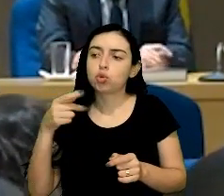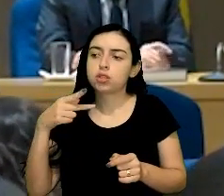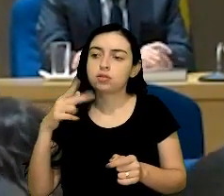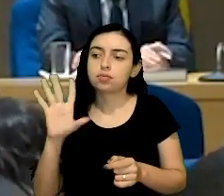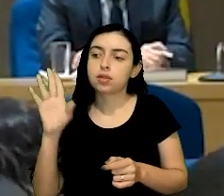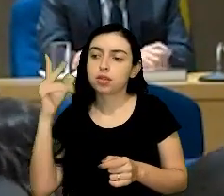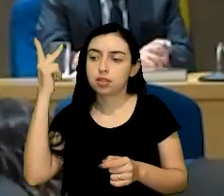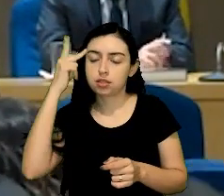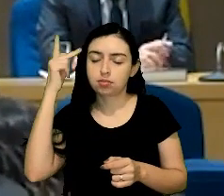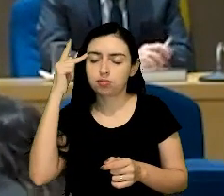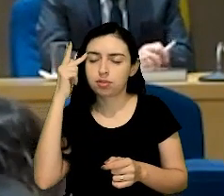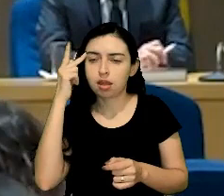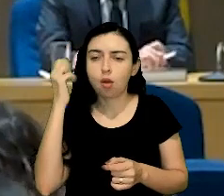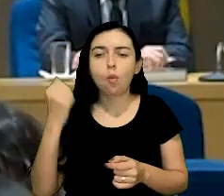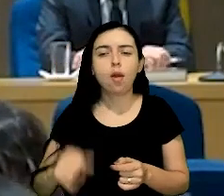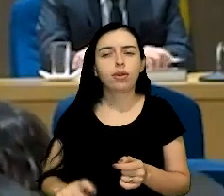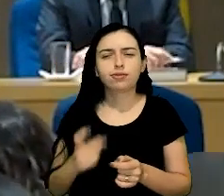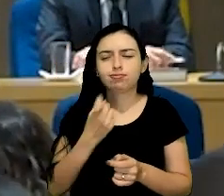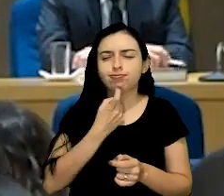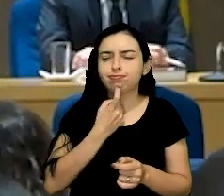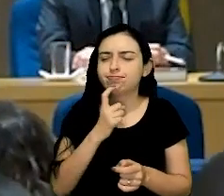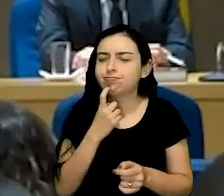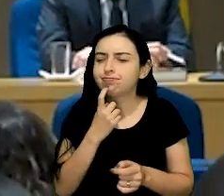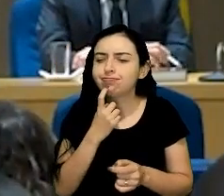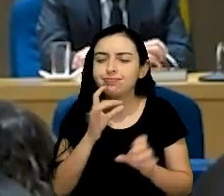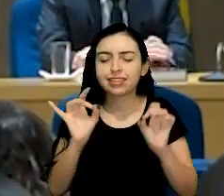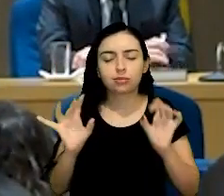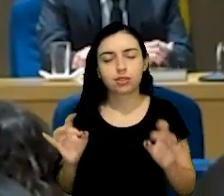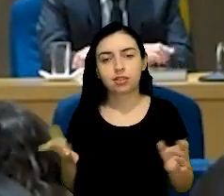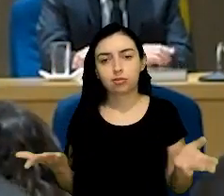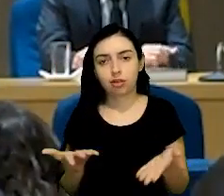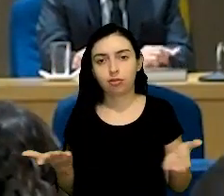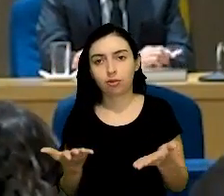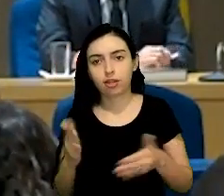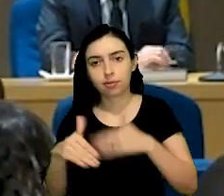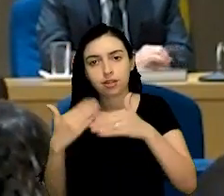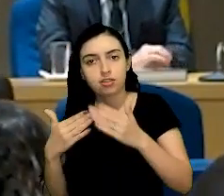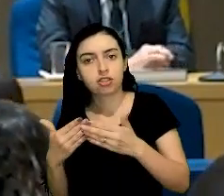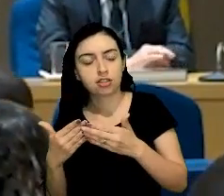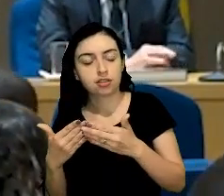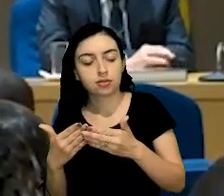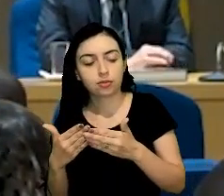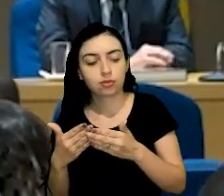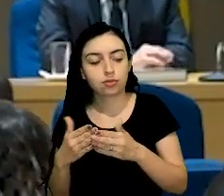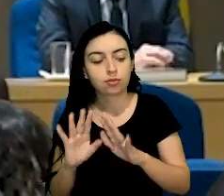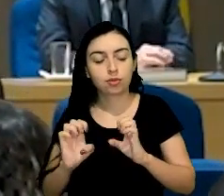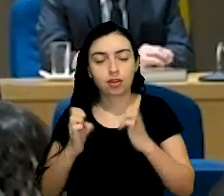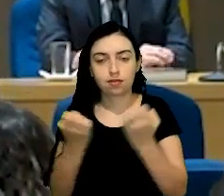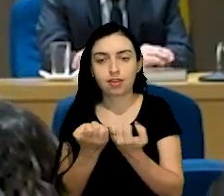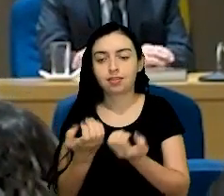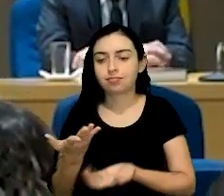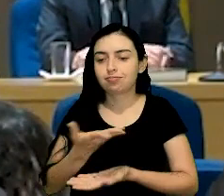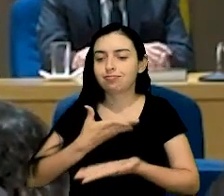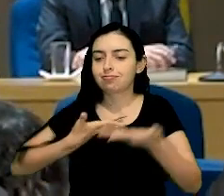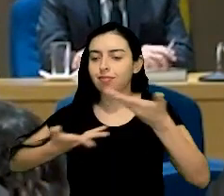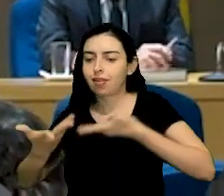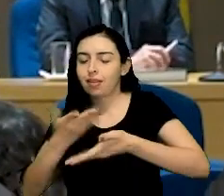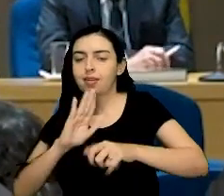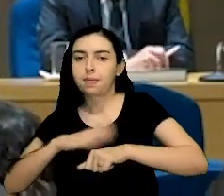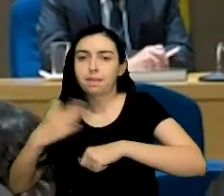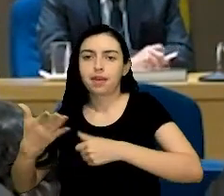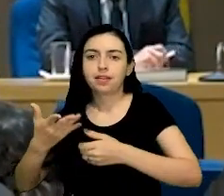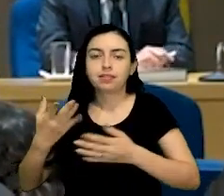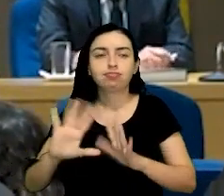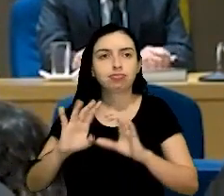e que possa agora, a partir desse evento, a gente realmente estreitar essas relações e fazer mais eventos.